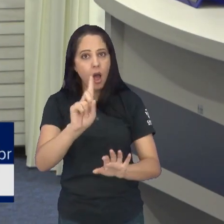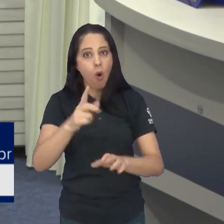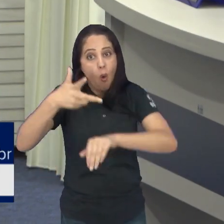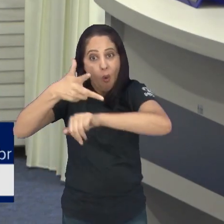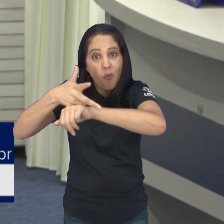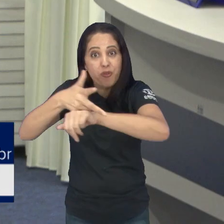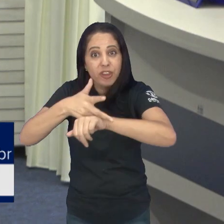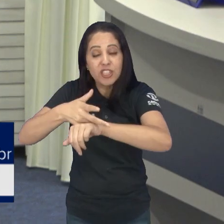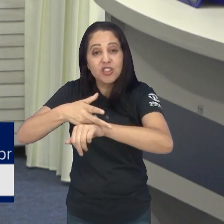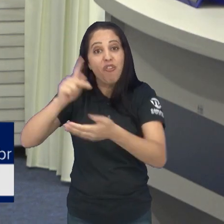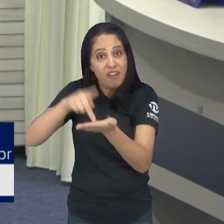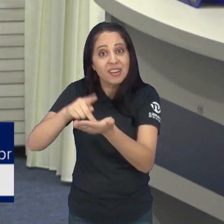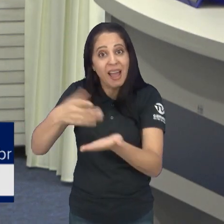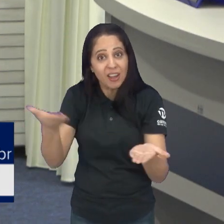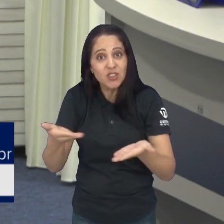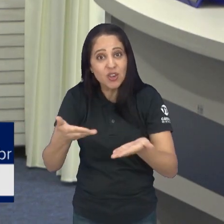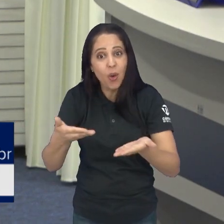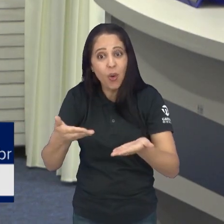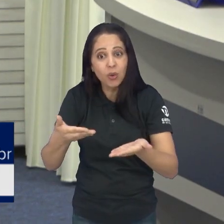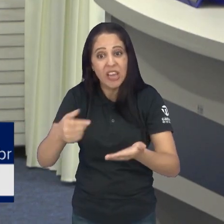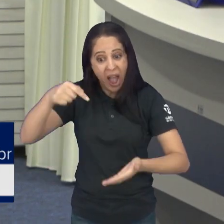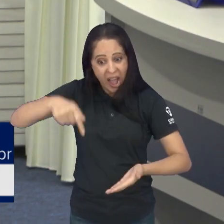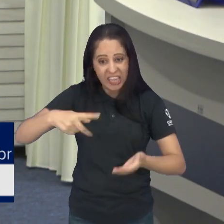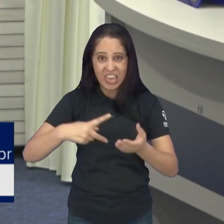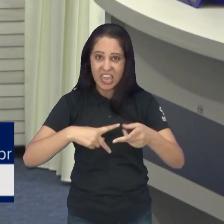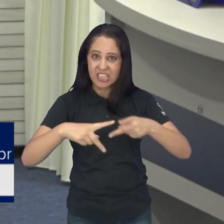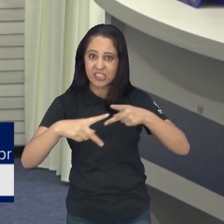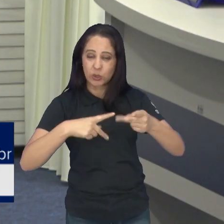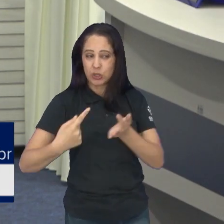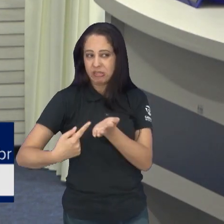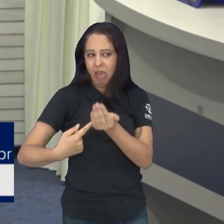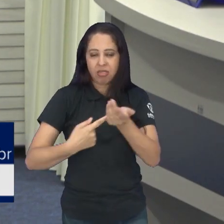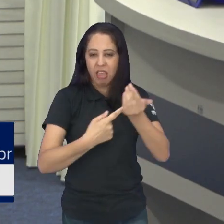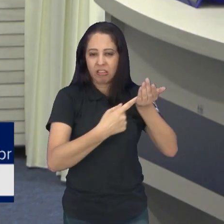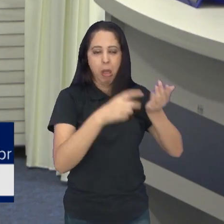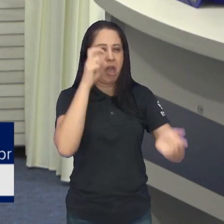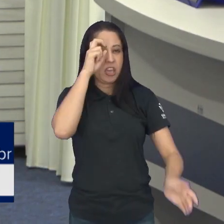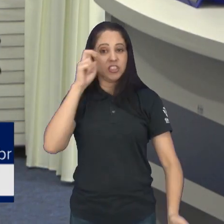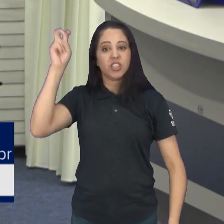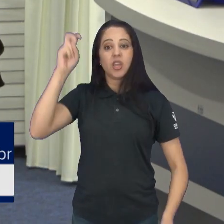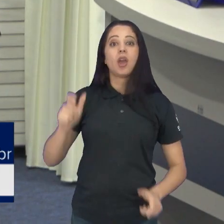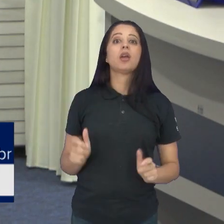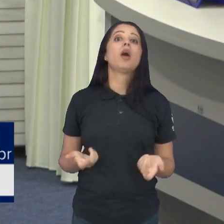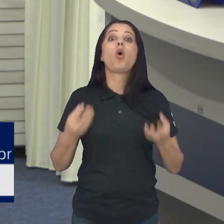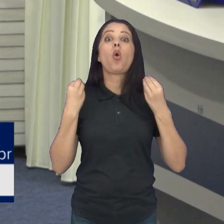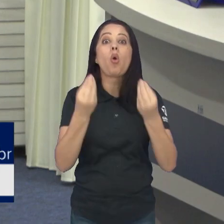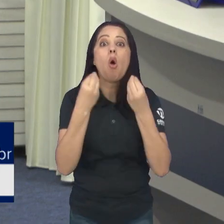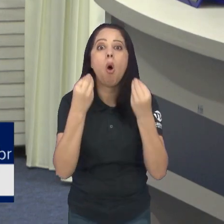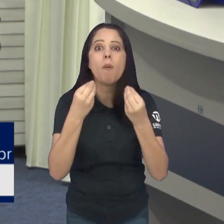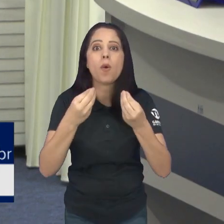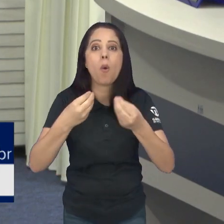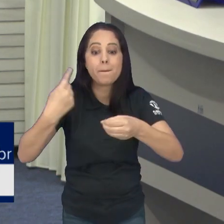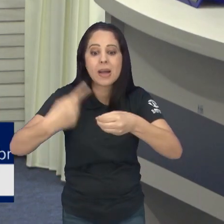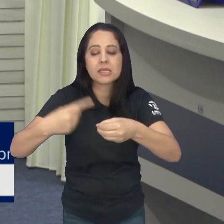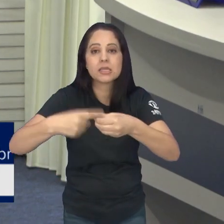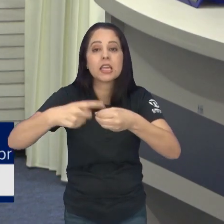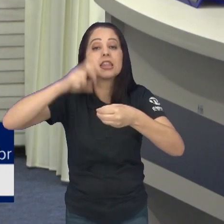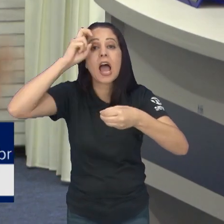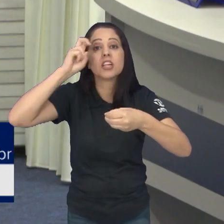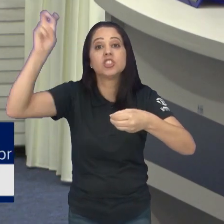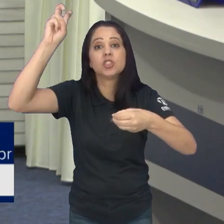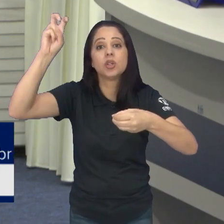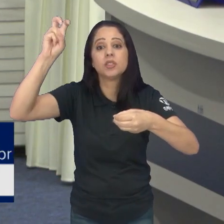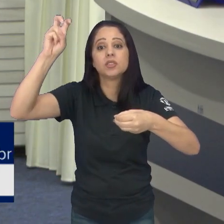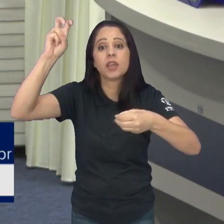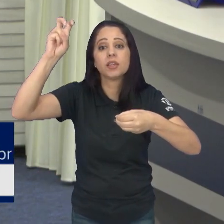É uma vergonha na cidade da tecnologia, na cidade que se diz cidade inteligente. Aonde que uma cidade inteligente deixa uma